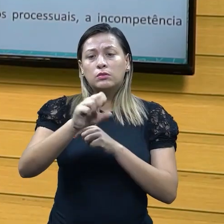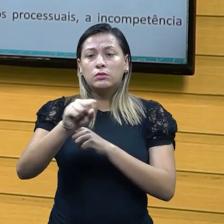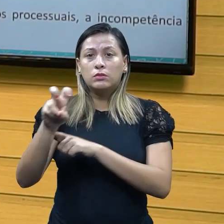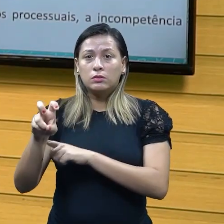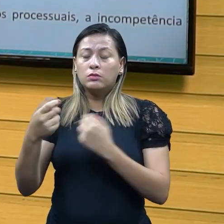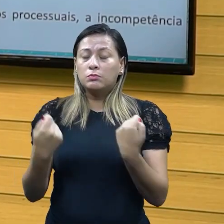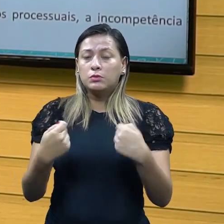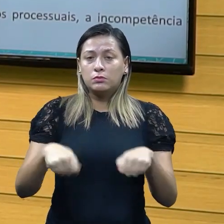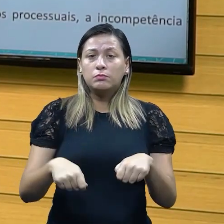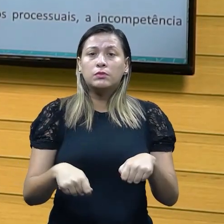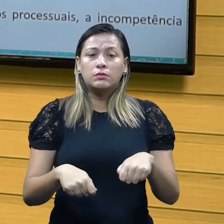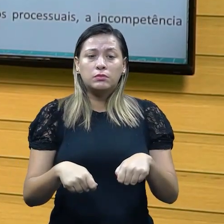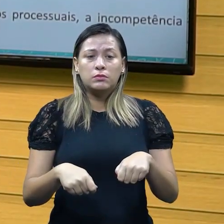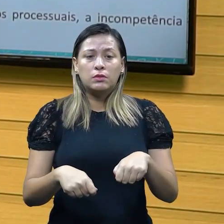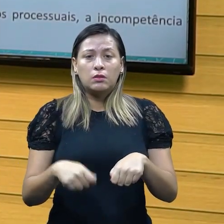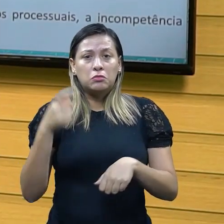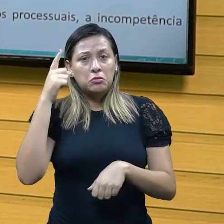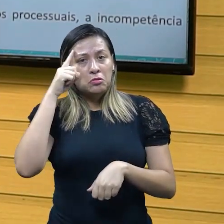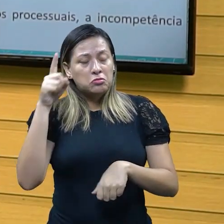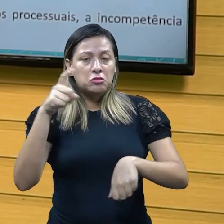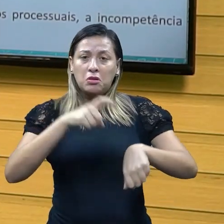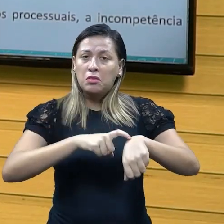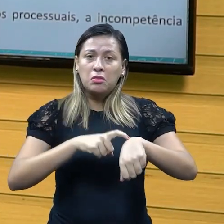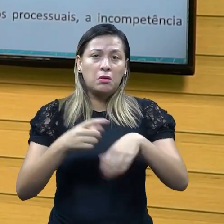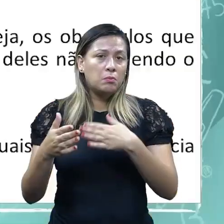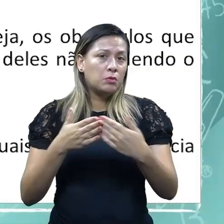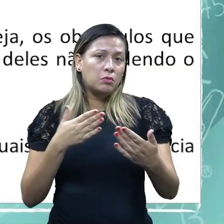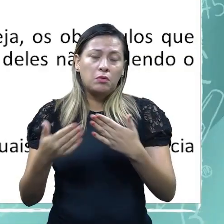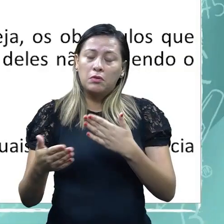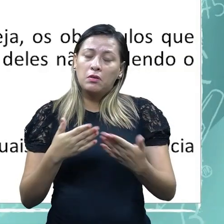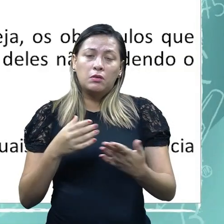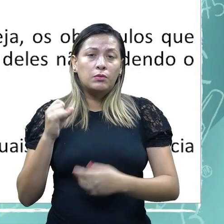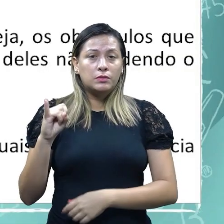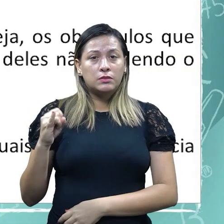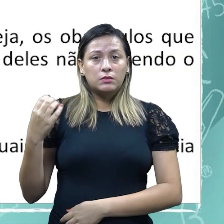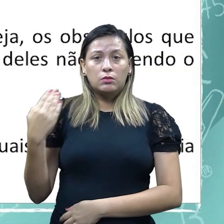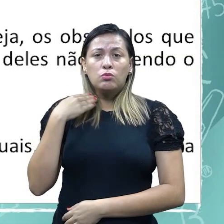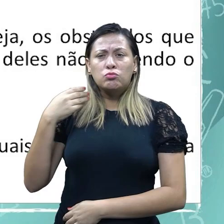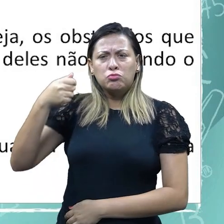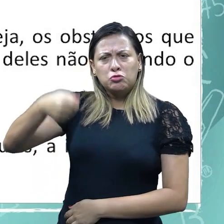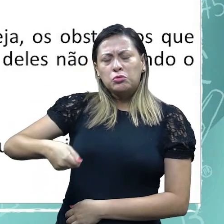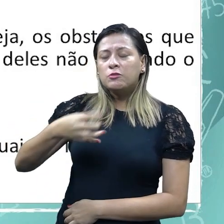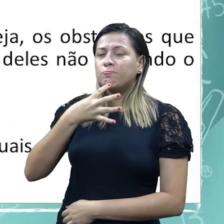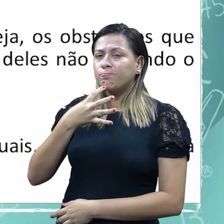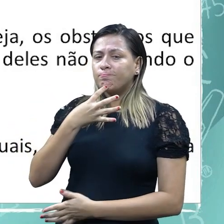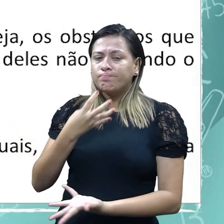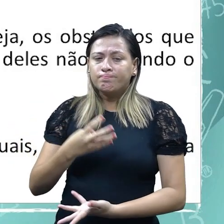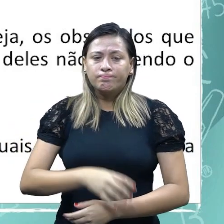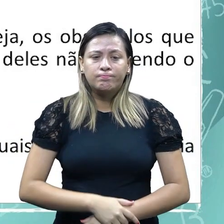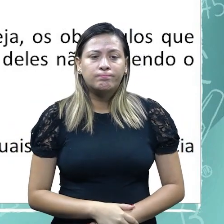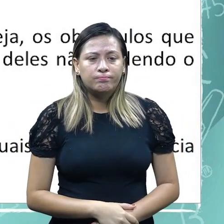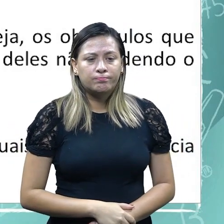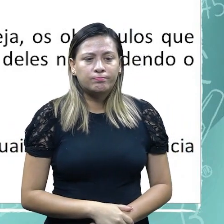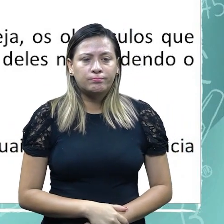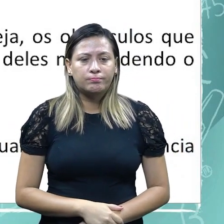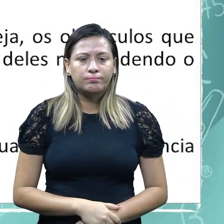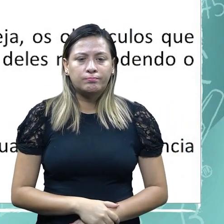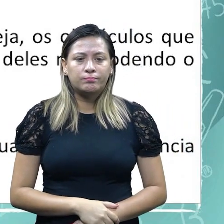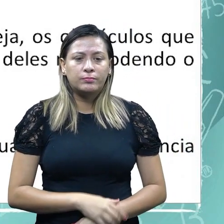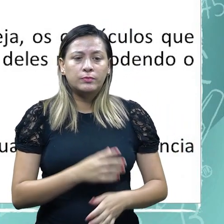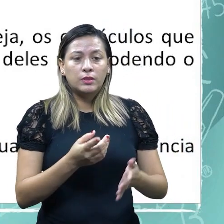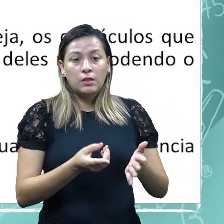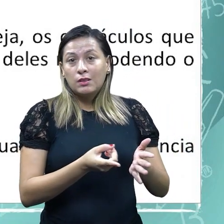possibilidade, em qualquer tempo ou grau de jurisdição, do juiz reconhecer de ofício. Então, são, portanto, exceções processuais e não